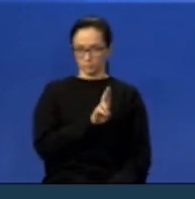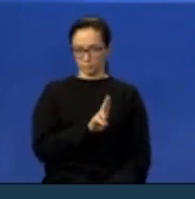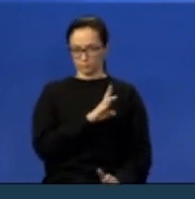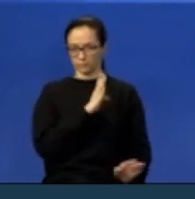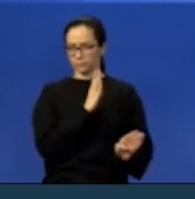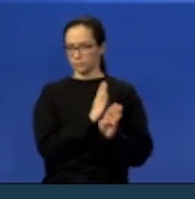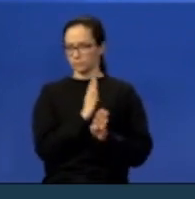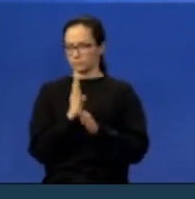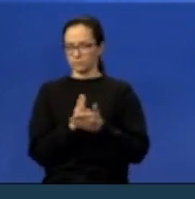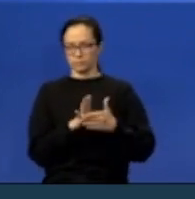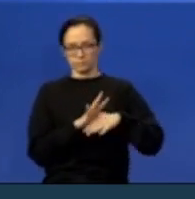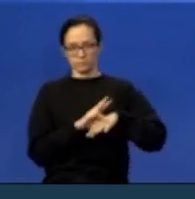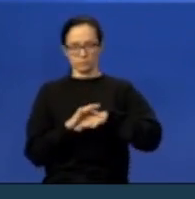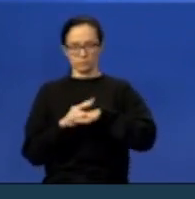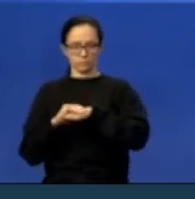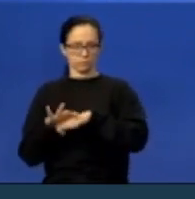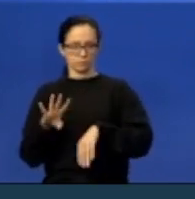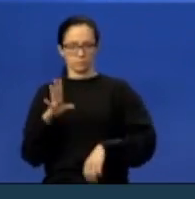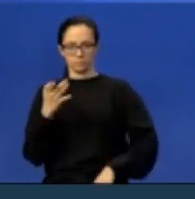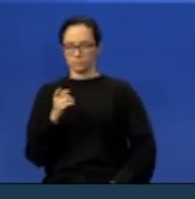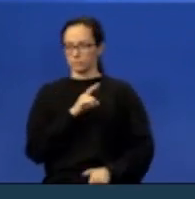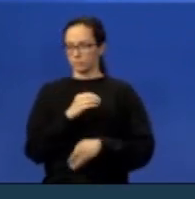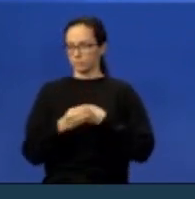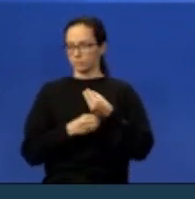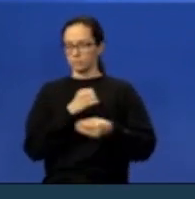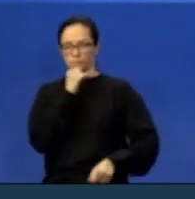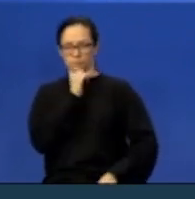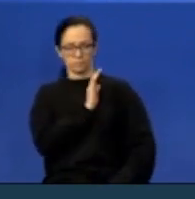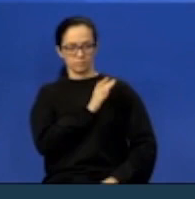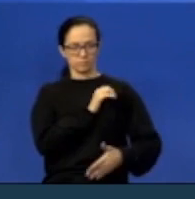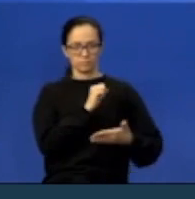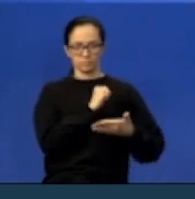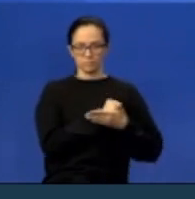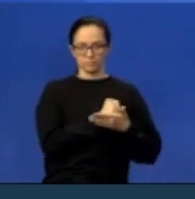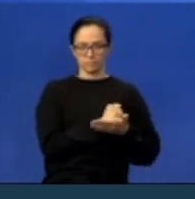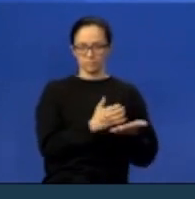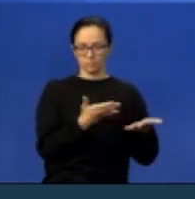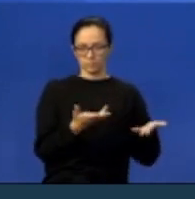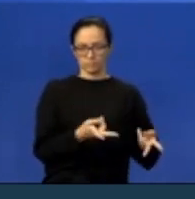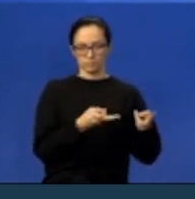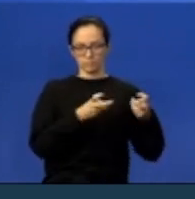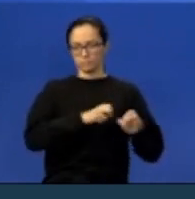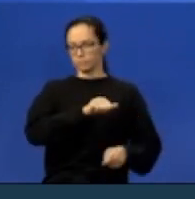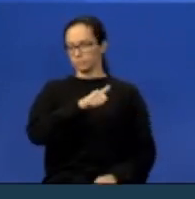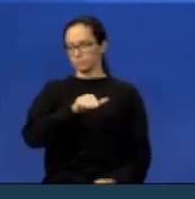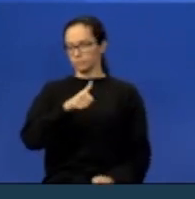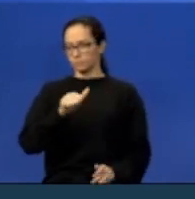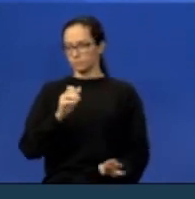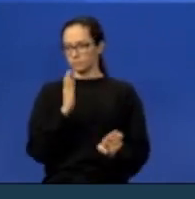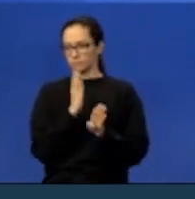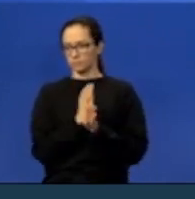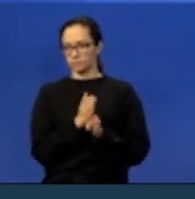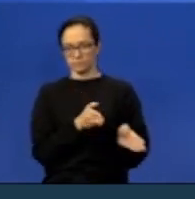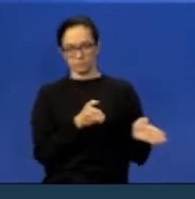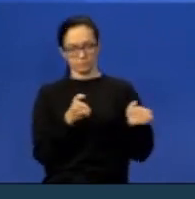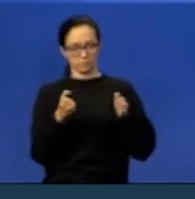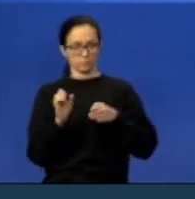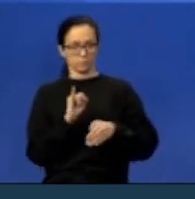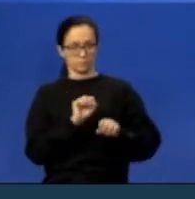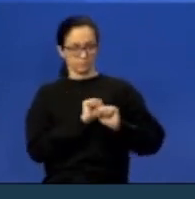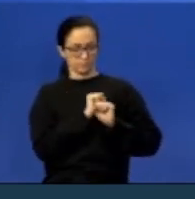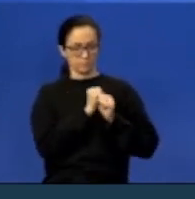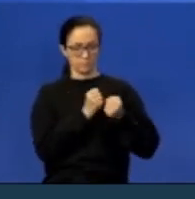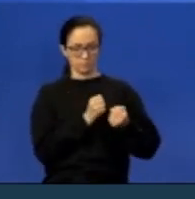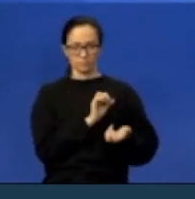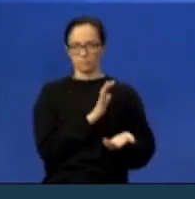identificação de algumas doenças, como por exemplo arritmias, é também usado para avaliação e identificação do infarto agudo do miocárdio. A